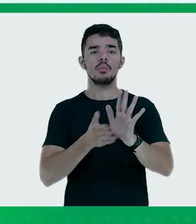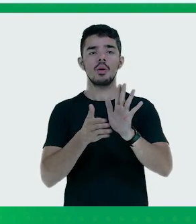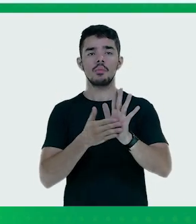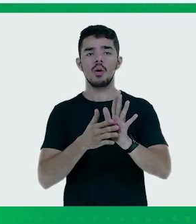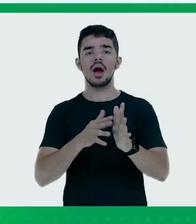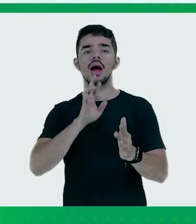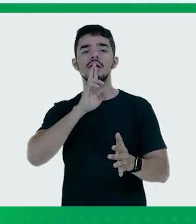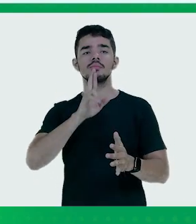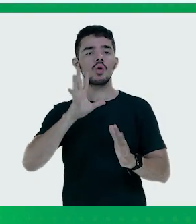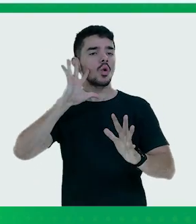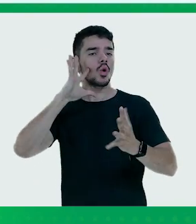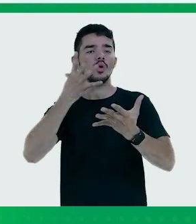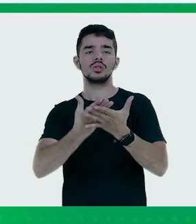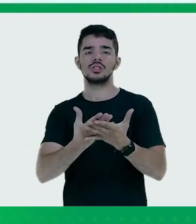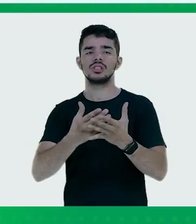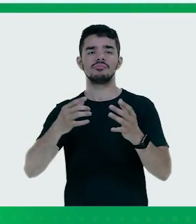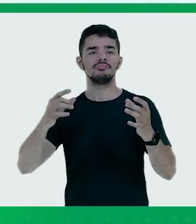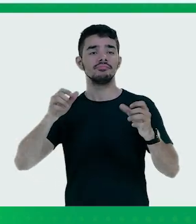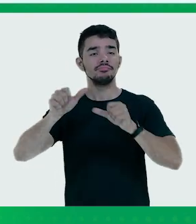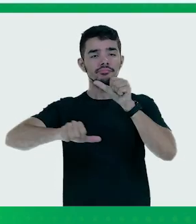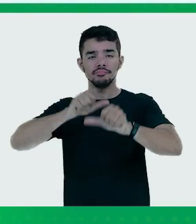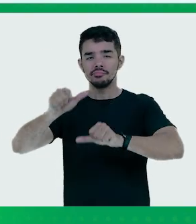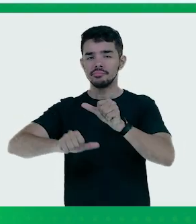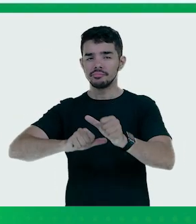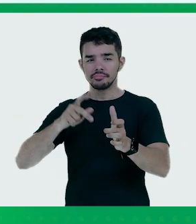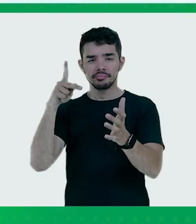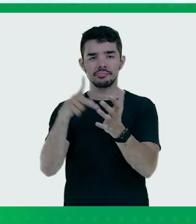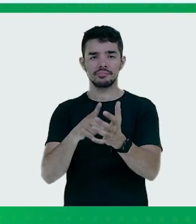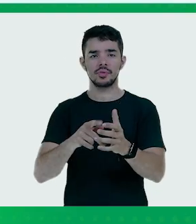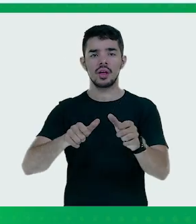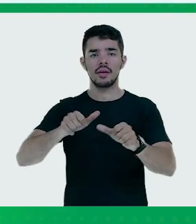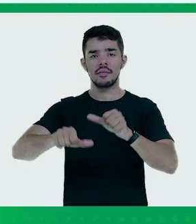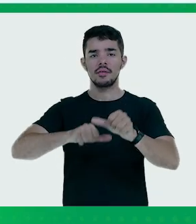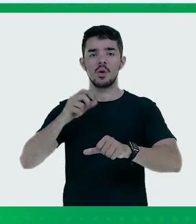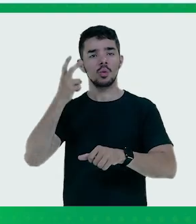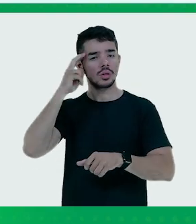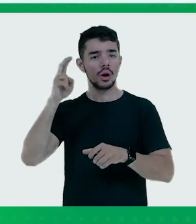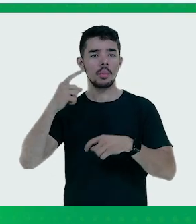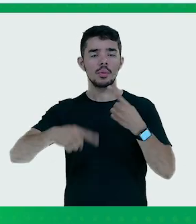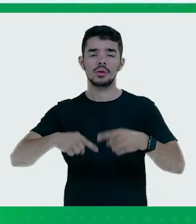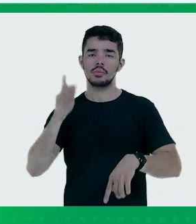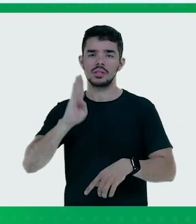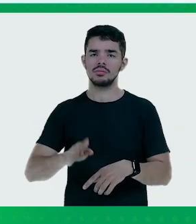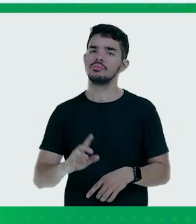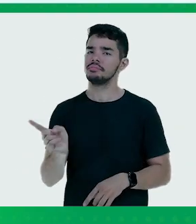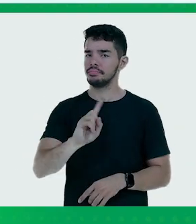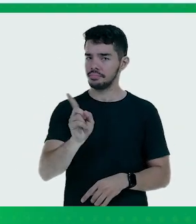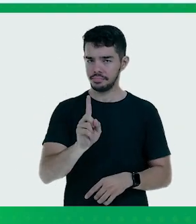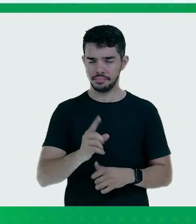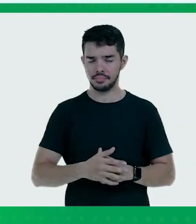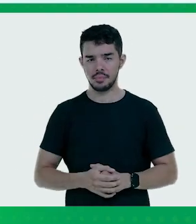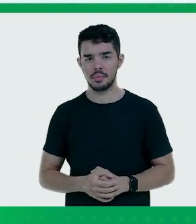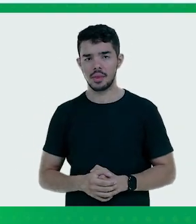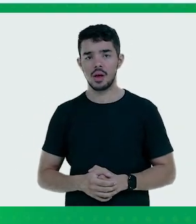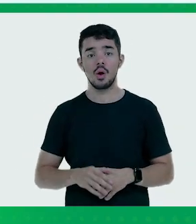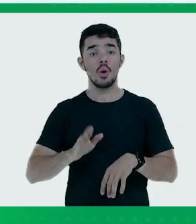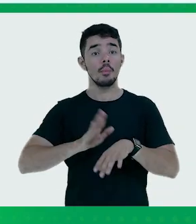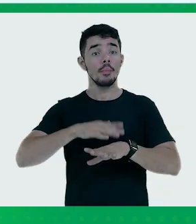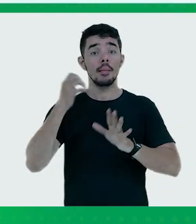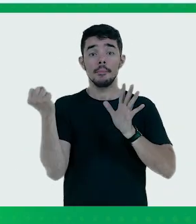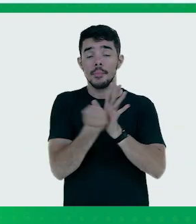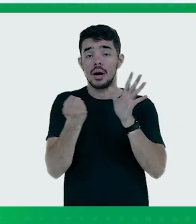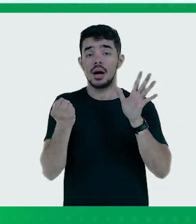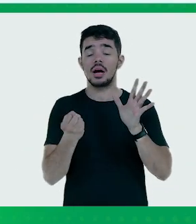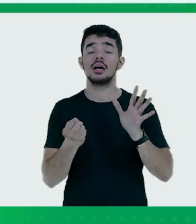propõe uma solução radical e reforma cultural política do Brasil? Na verdade, não, porque de fato o principal traço aí, o mais marcante